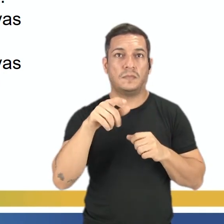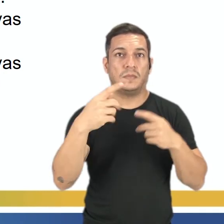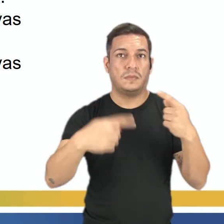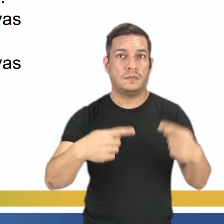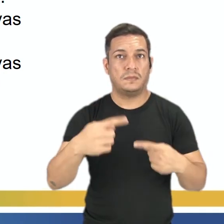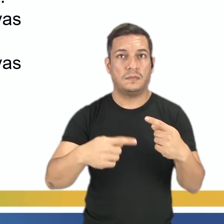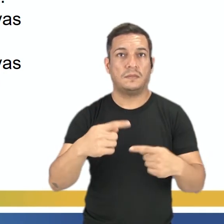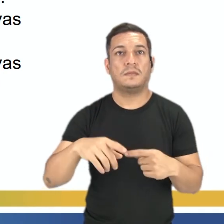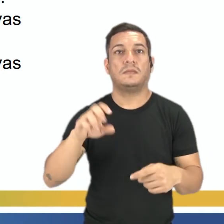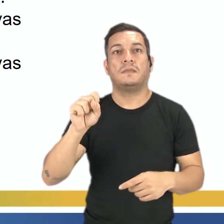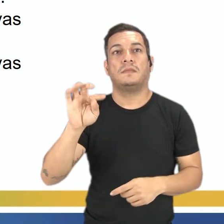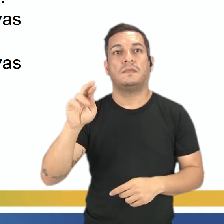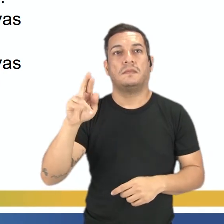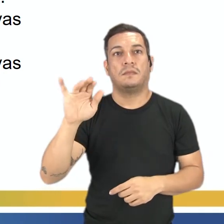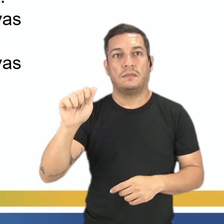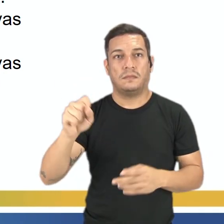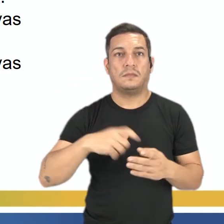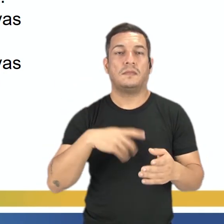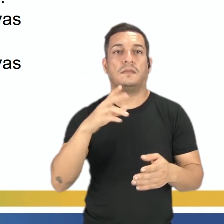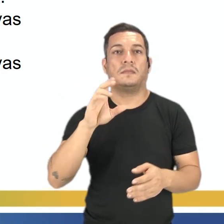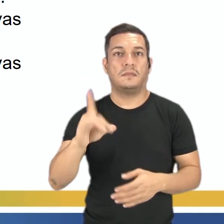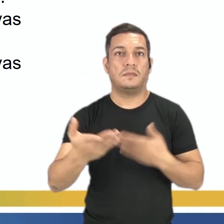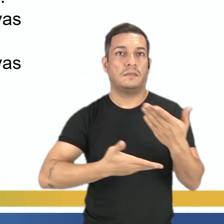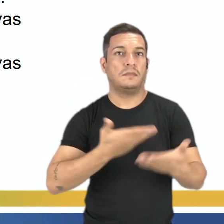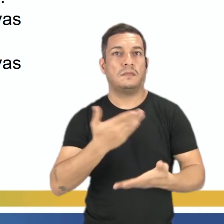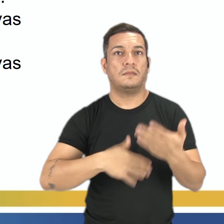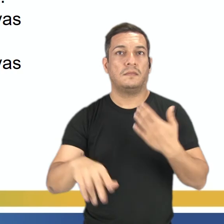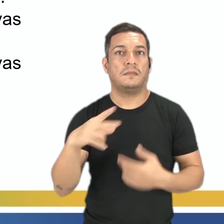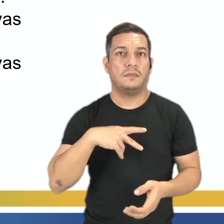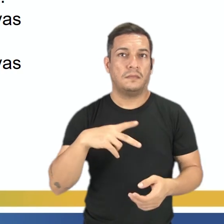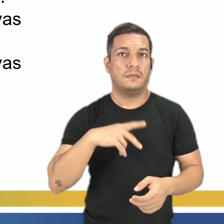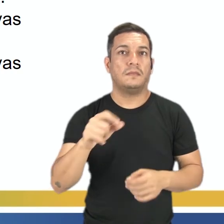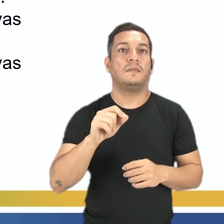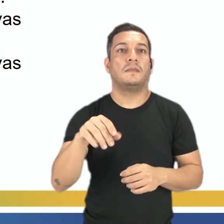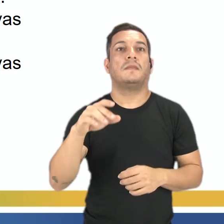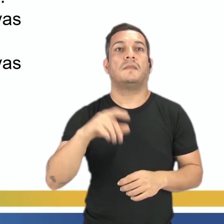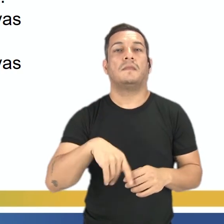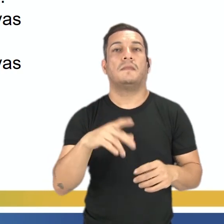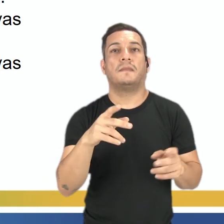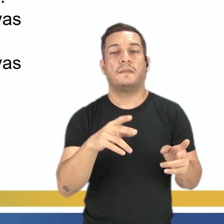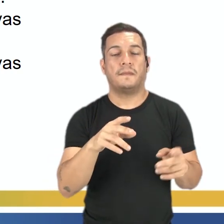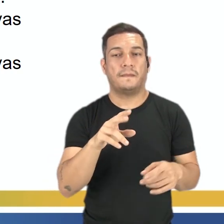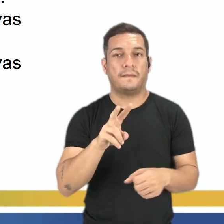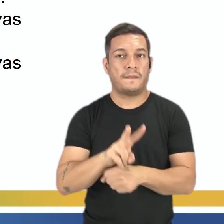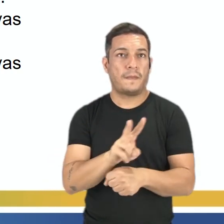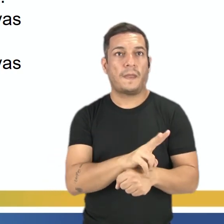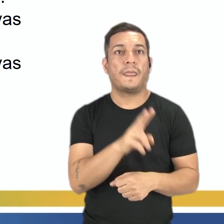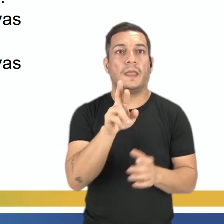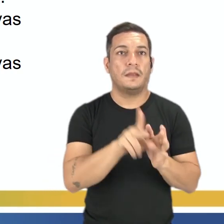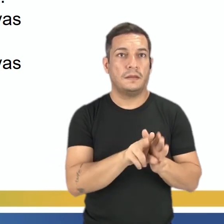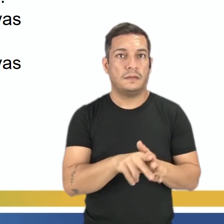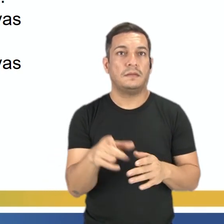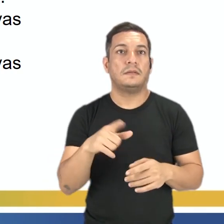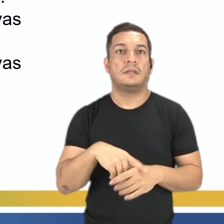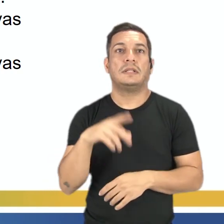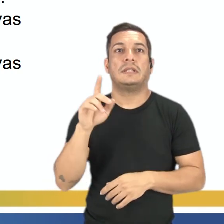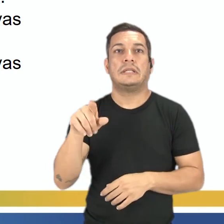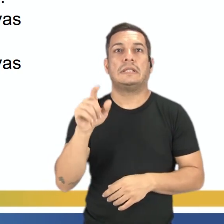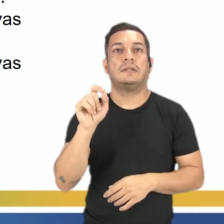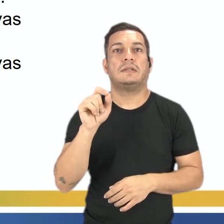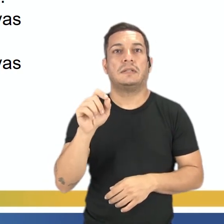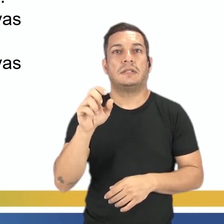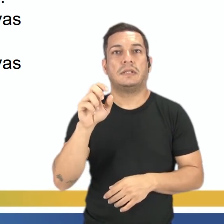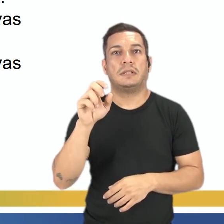políticas setoriais. D. Compartilhamento privado racional com reserva biológica. E C. Estabelecimento sustentável de